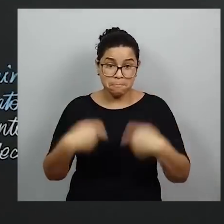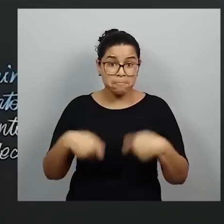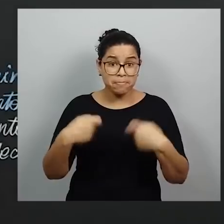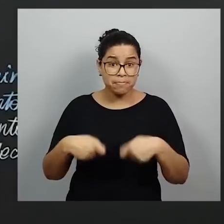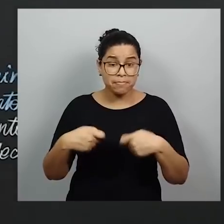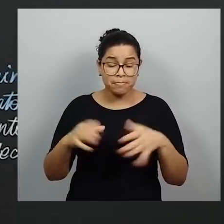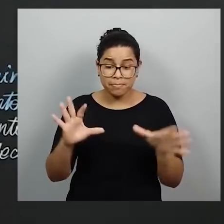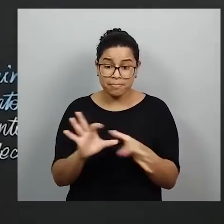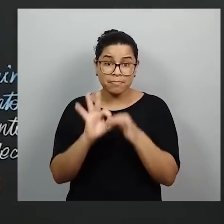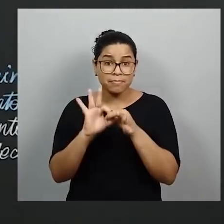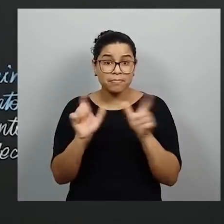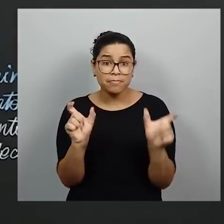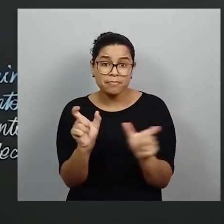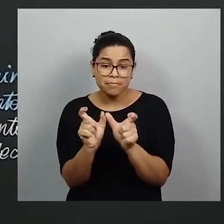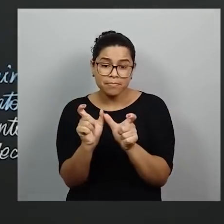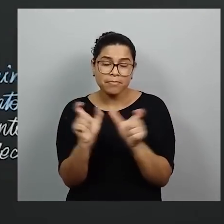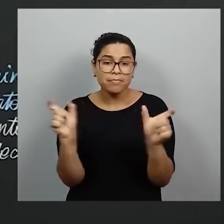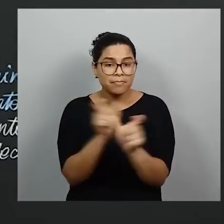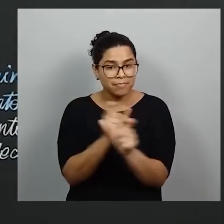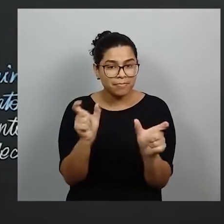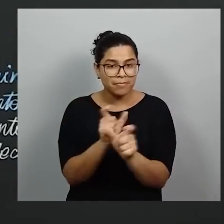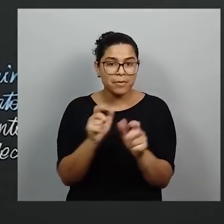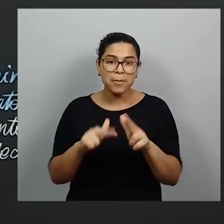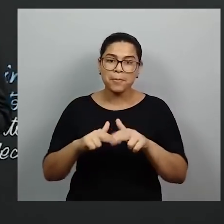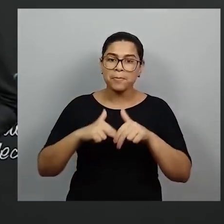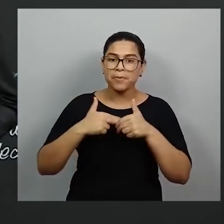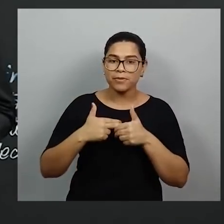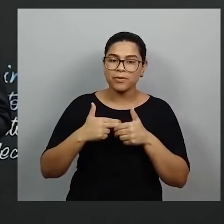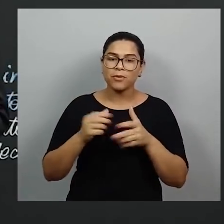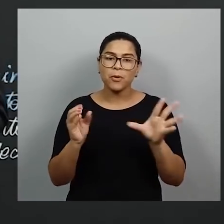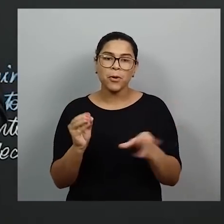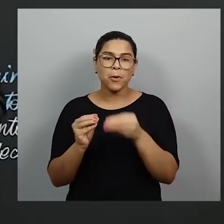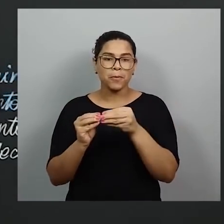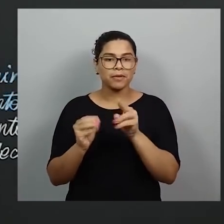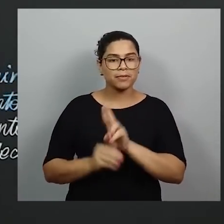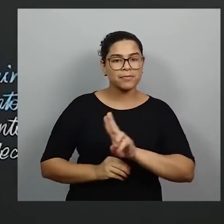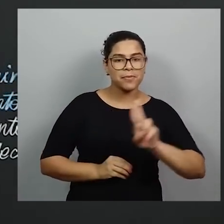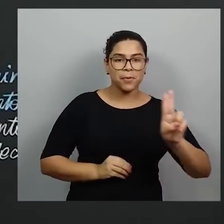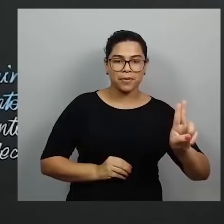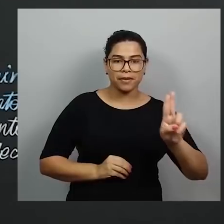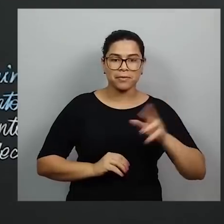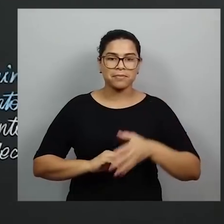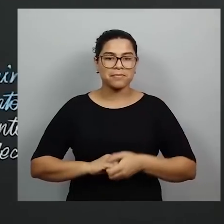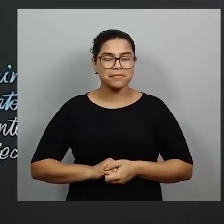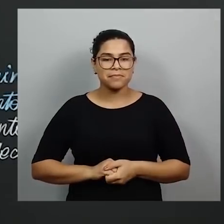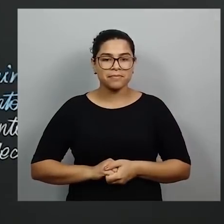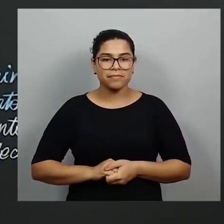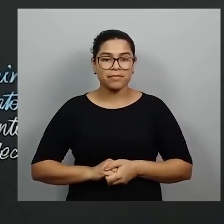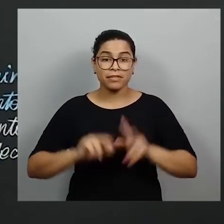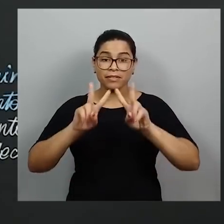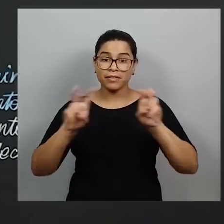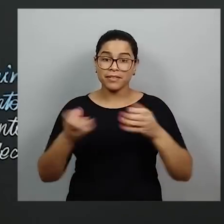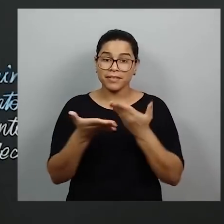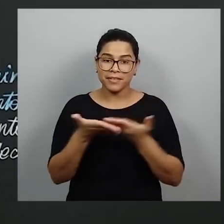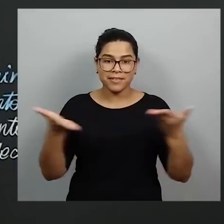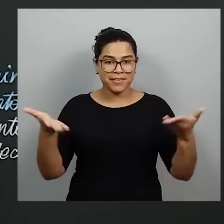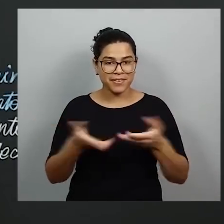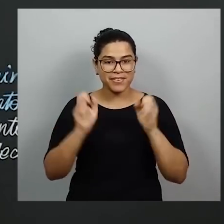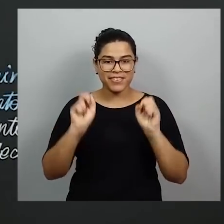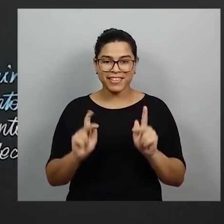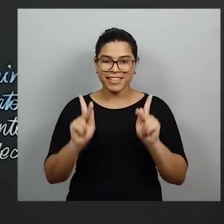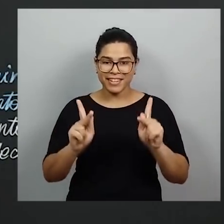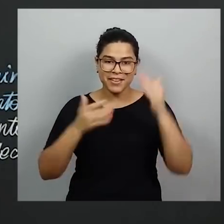nomes que também de alguma forma são transitivos, ok? Por isso a gente chama de complemento nominal, que foi o tema da aula de